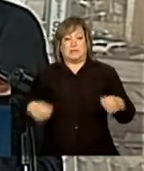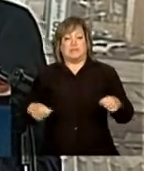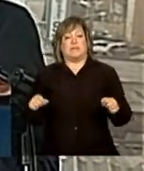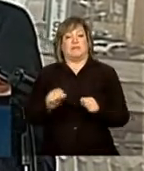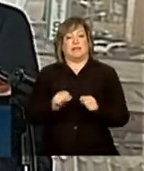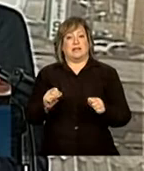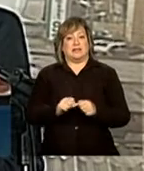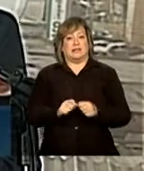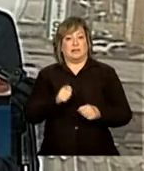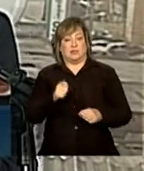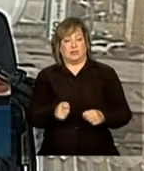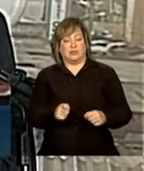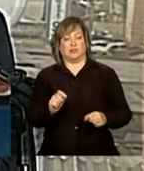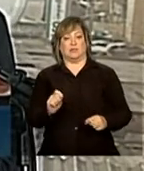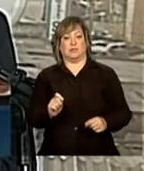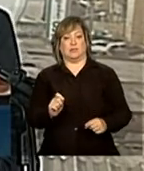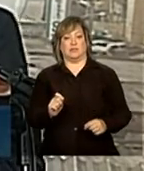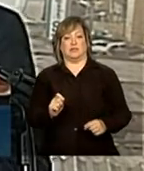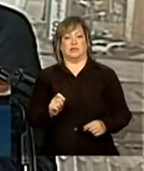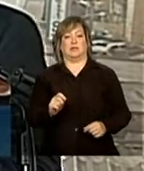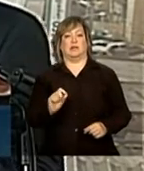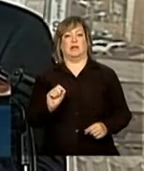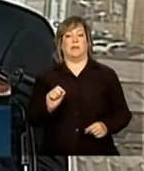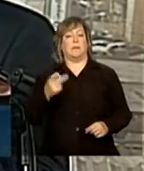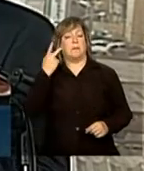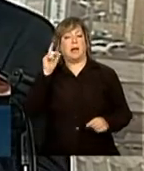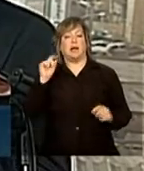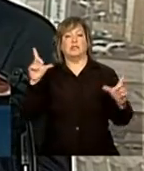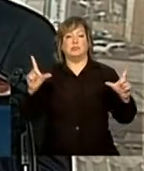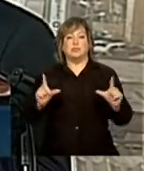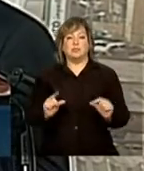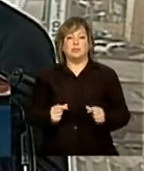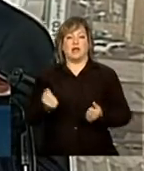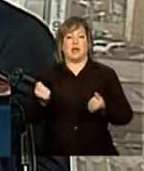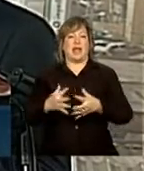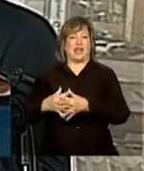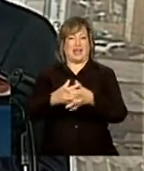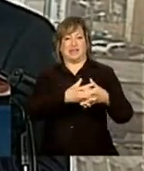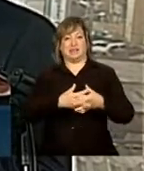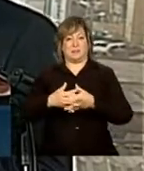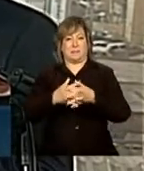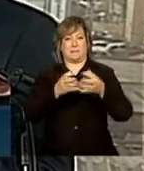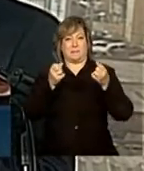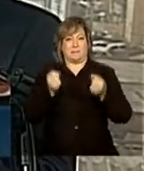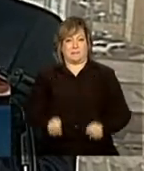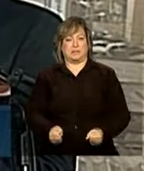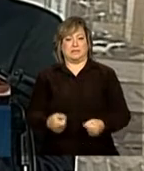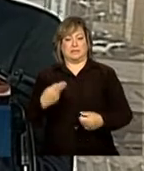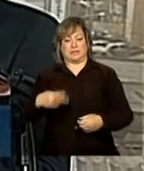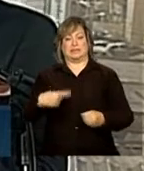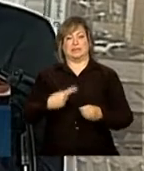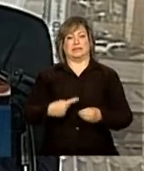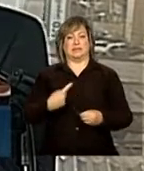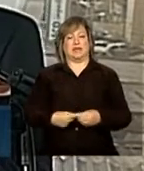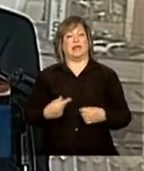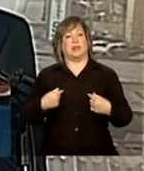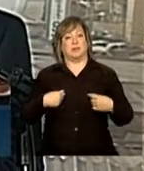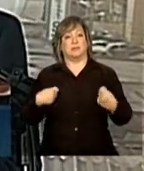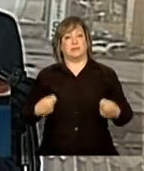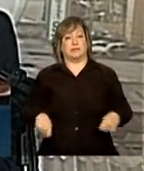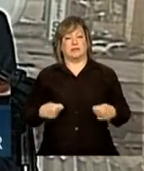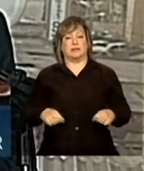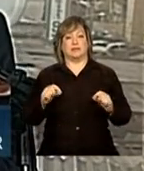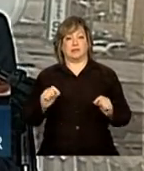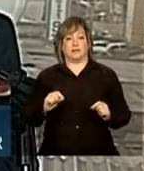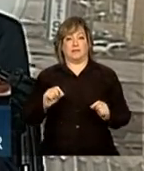diminuir o impacto do trânsito de caminhões pesados em nossa cidade. Tive que